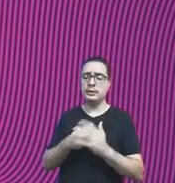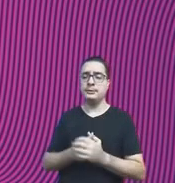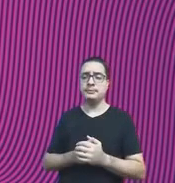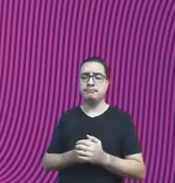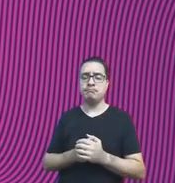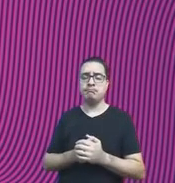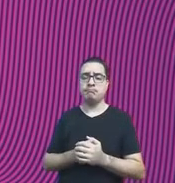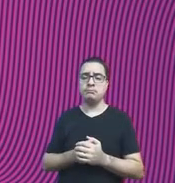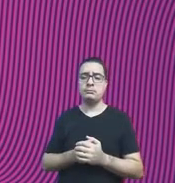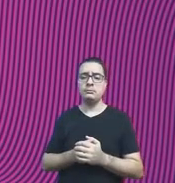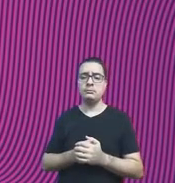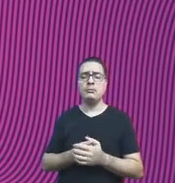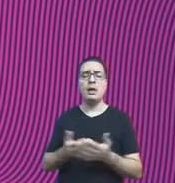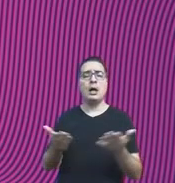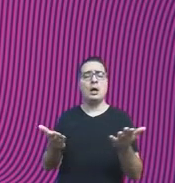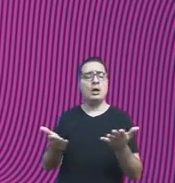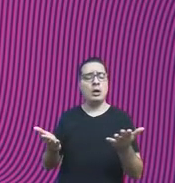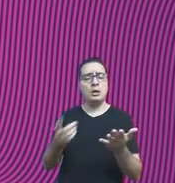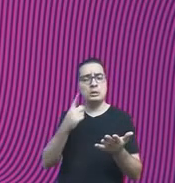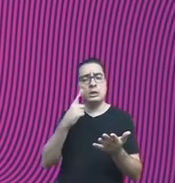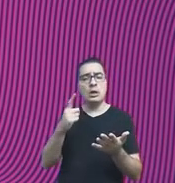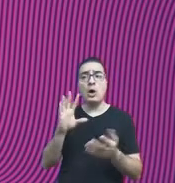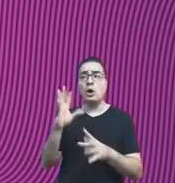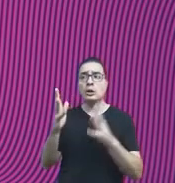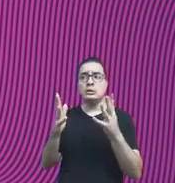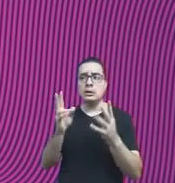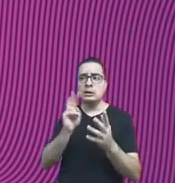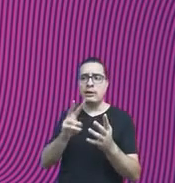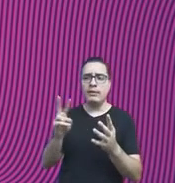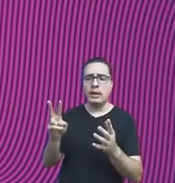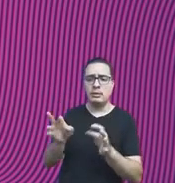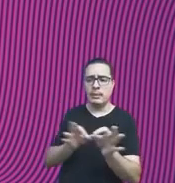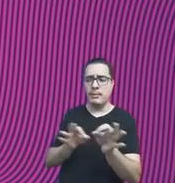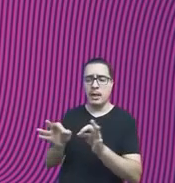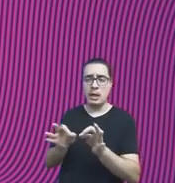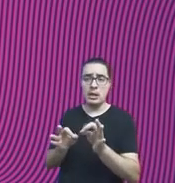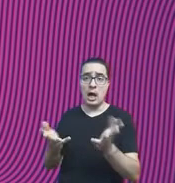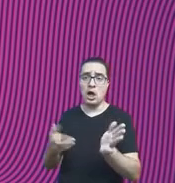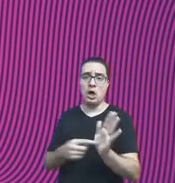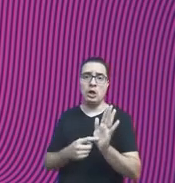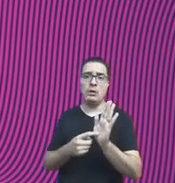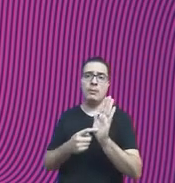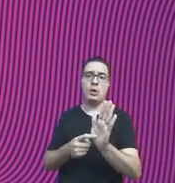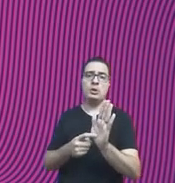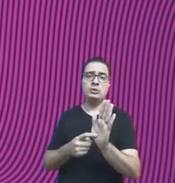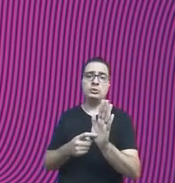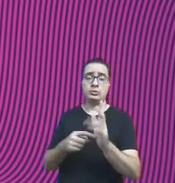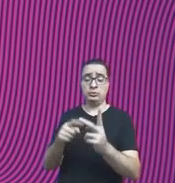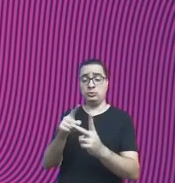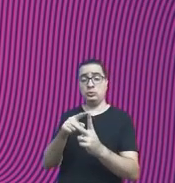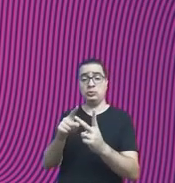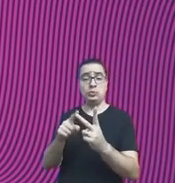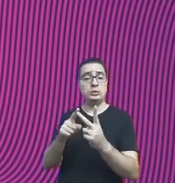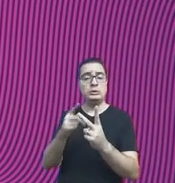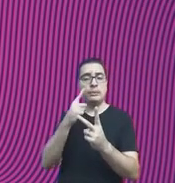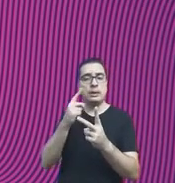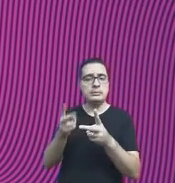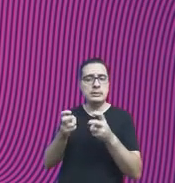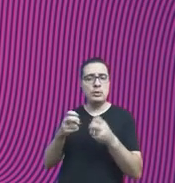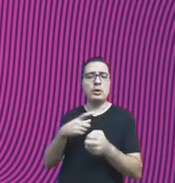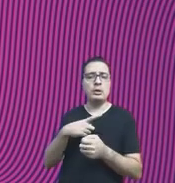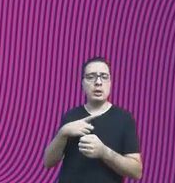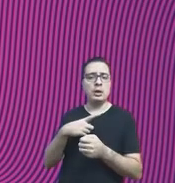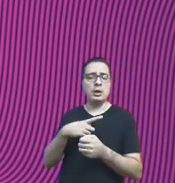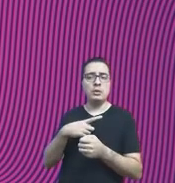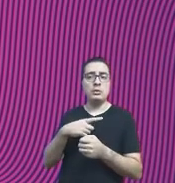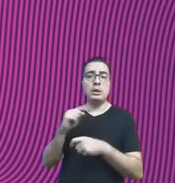Agora, isso é um efeito da forma como a gente está desenhado. E aqui eu vou dividir com vocês duas percepções que eu tenho e depois uma tendência